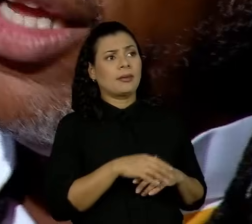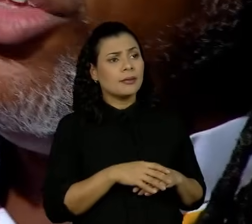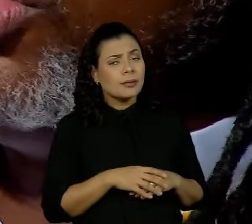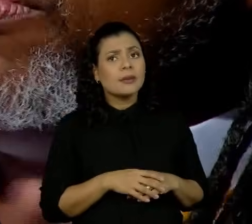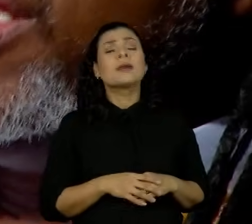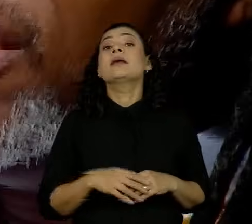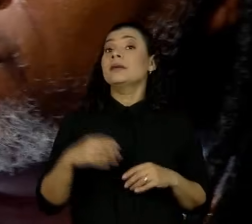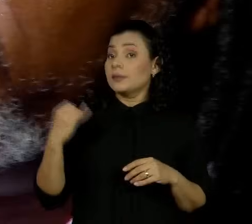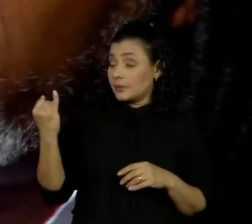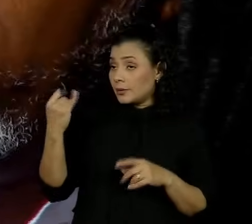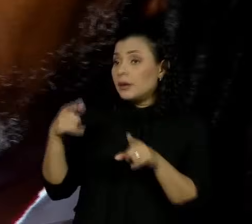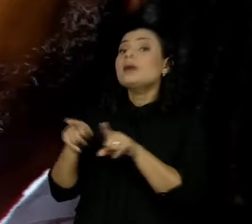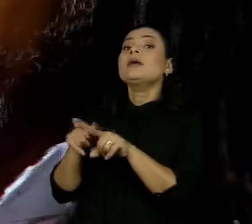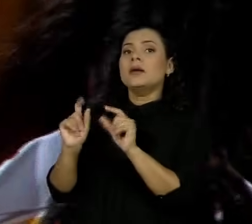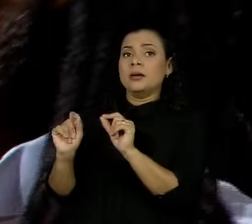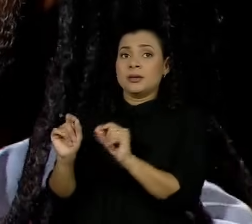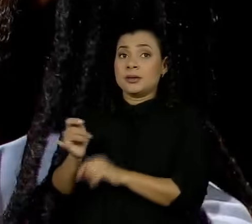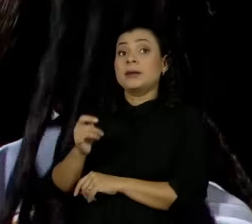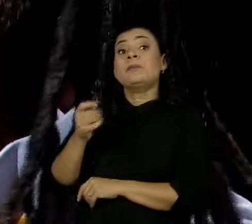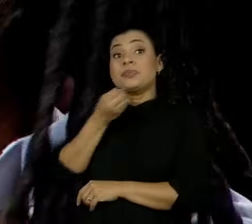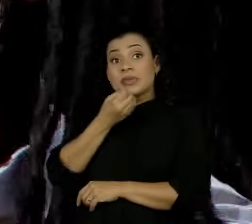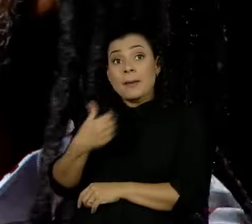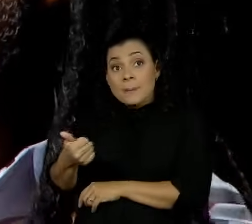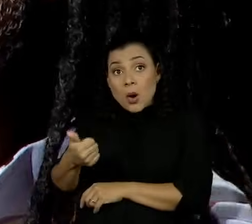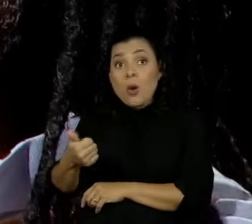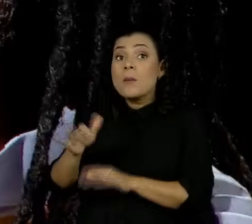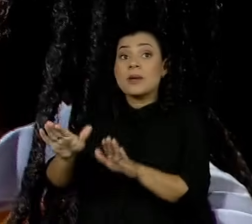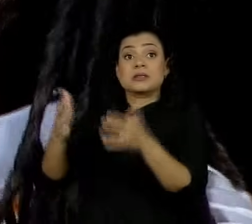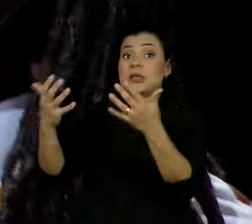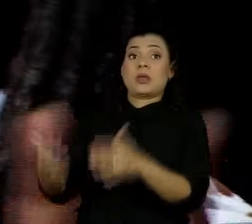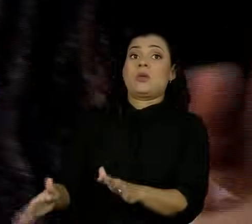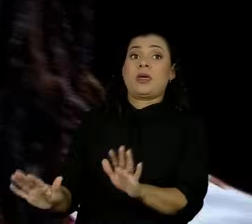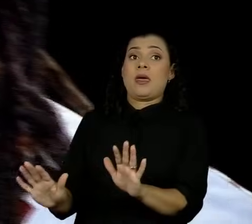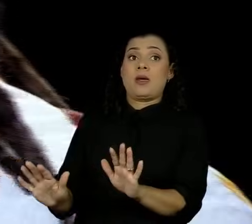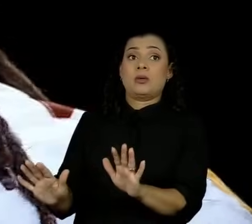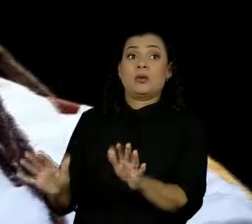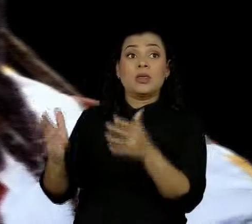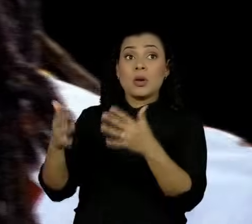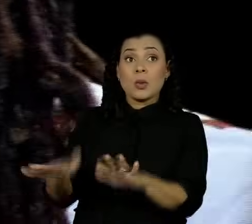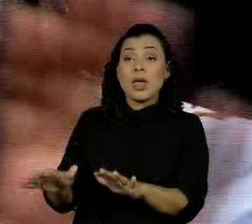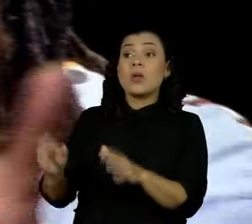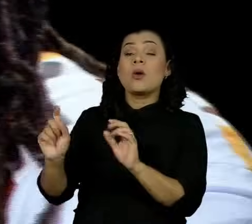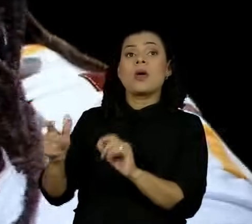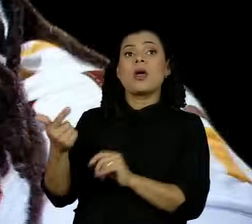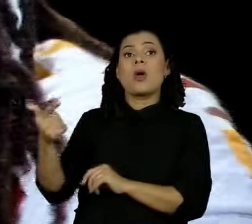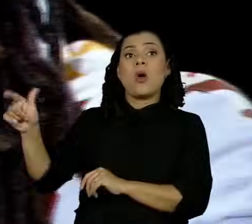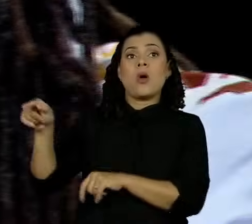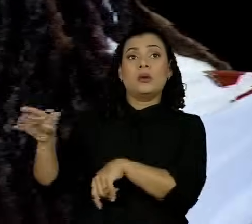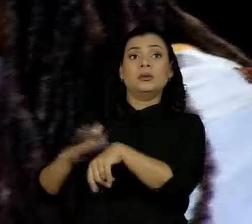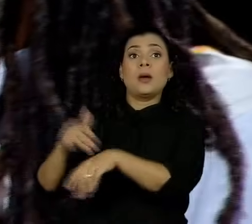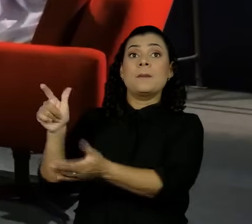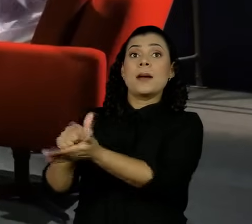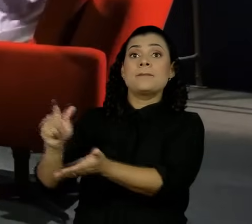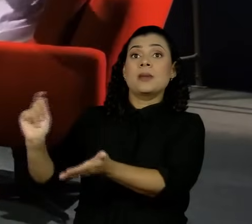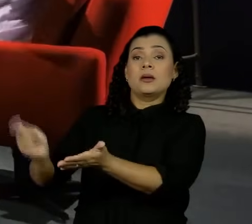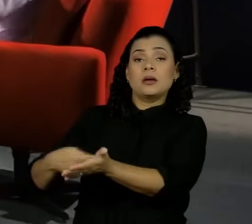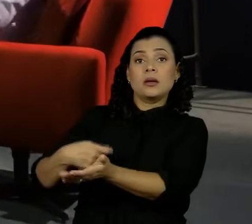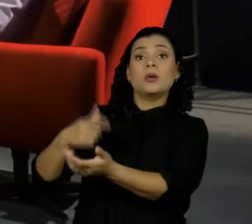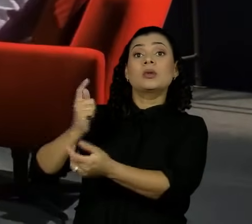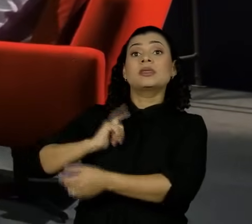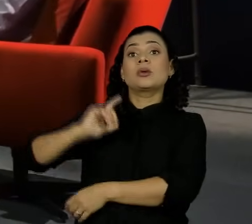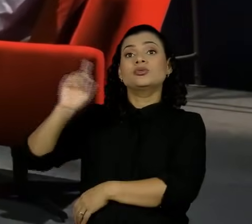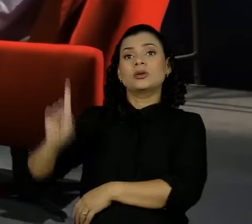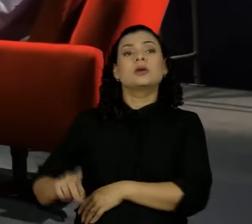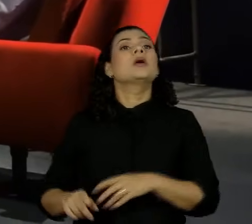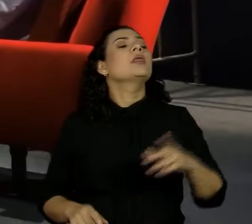gente quer garantir o mínimo de quem fala assim, tá bom, mas eu não quero. É, Eu quero ainda a agência, eu quero o papel, isso. Eu então tenho direito